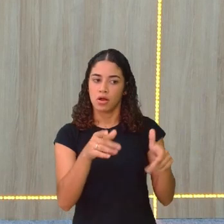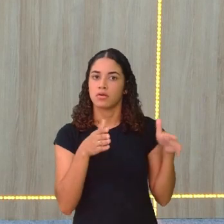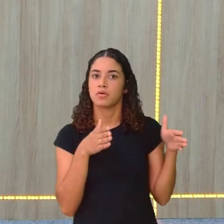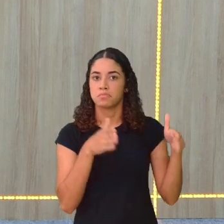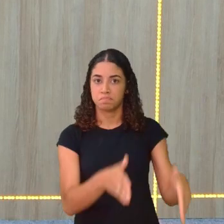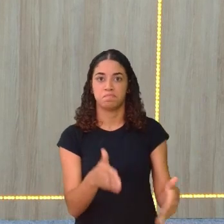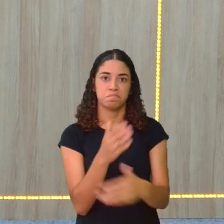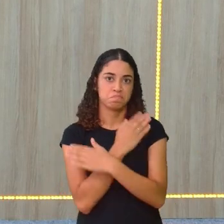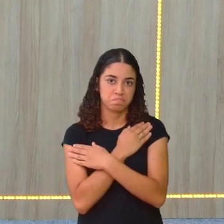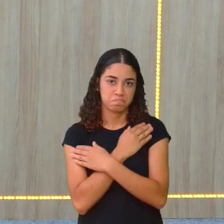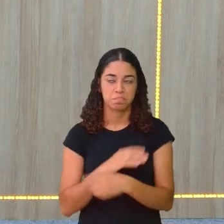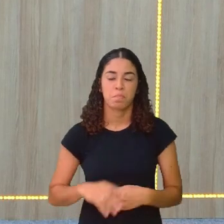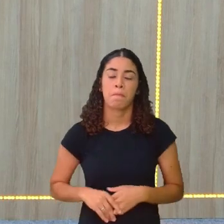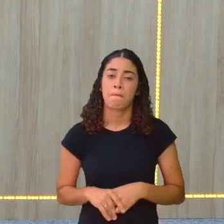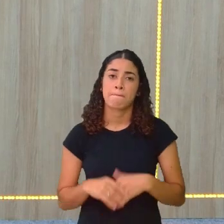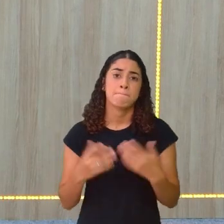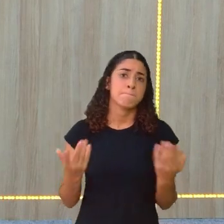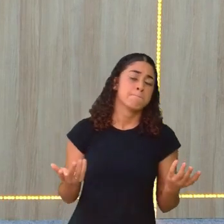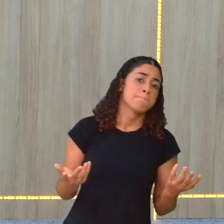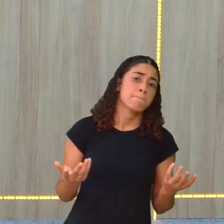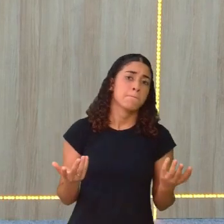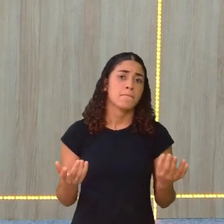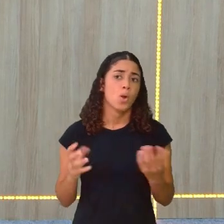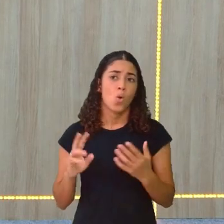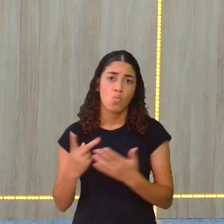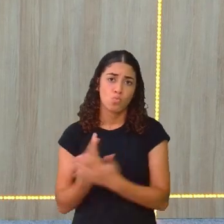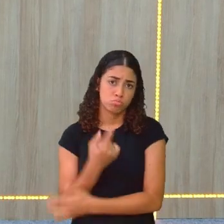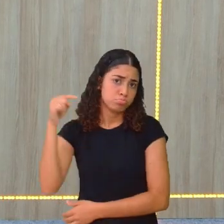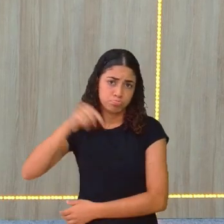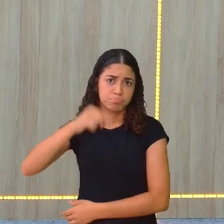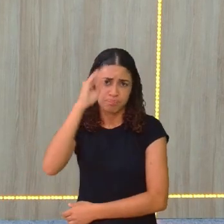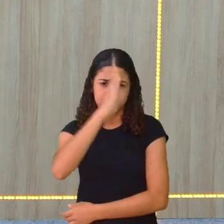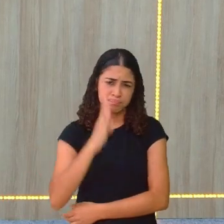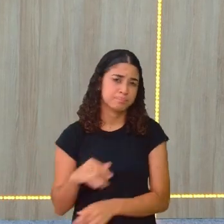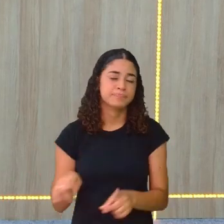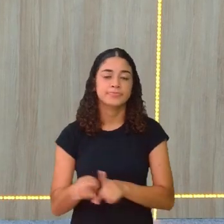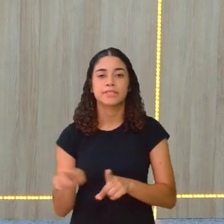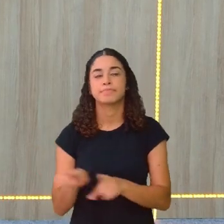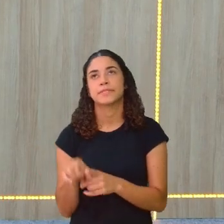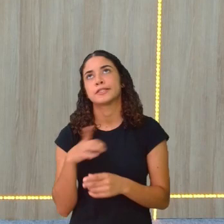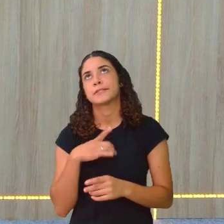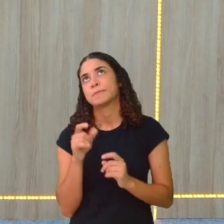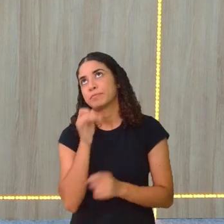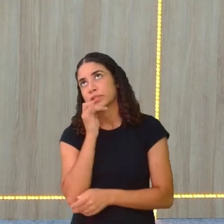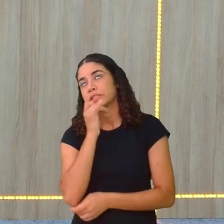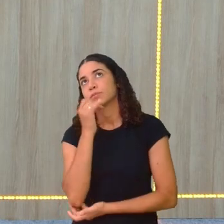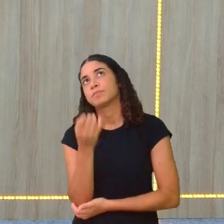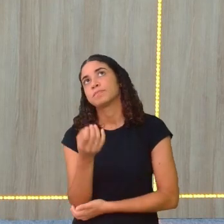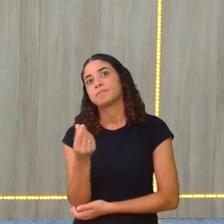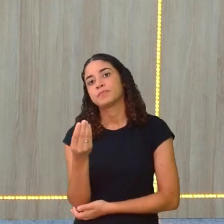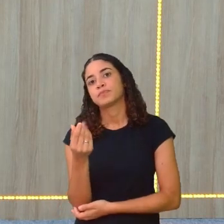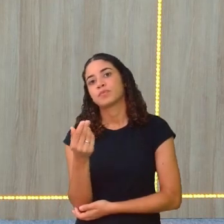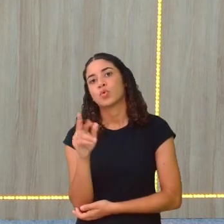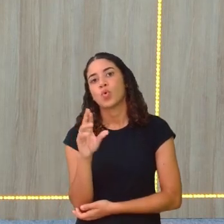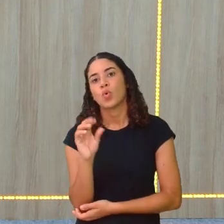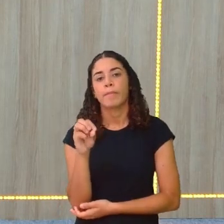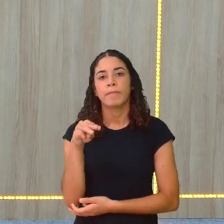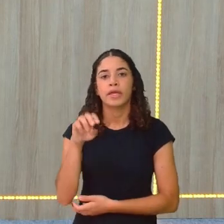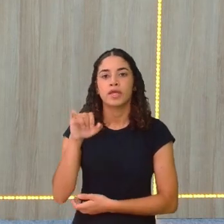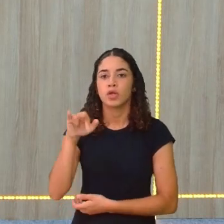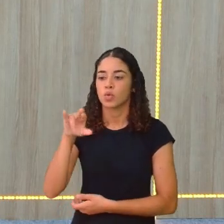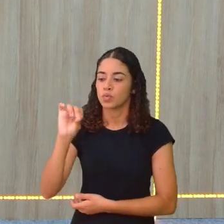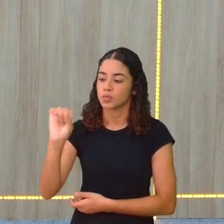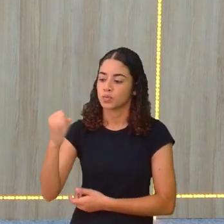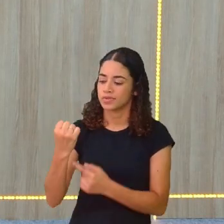do São Nicolau, como acontece inclusive aqui no Brasil, né, quando a gente tem, por exemplo, os chamados romeiros, né,